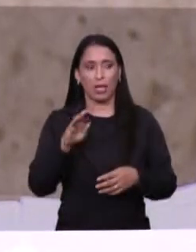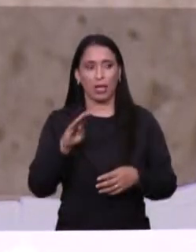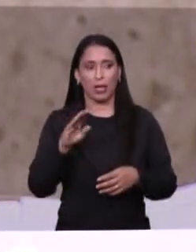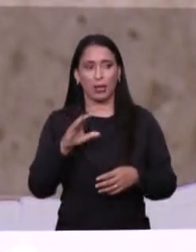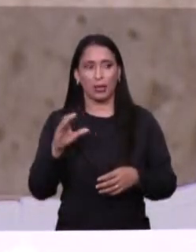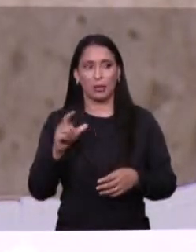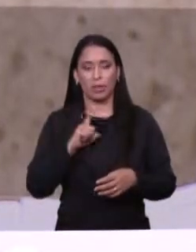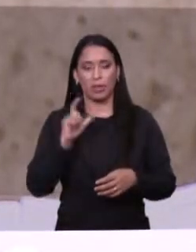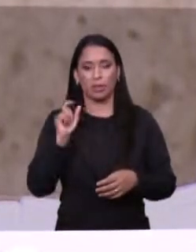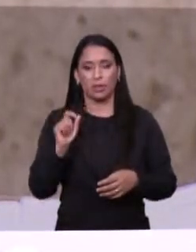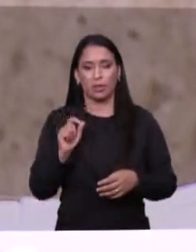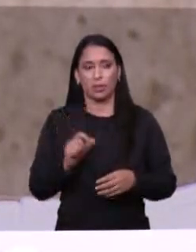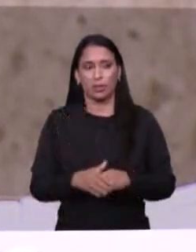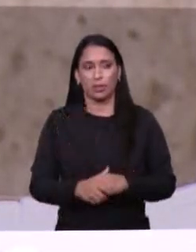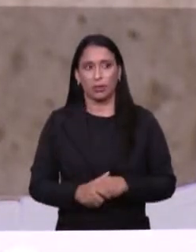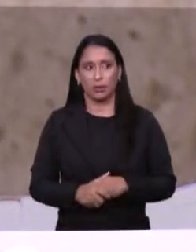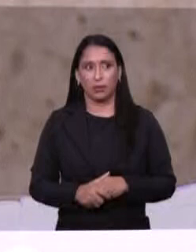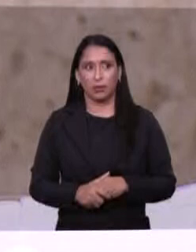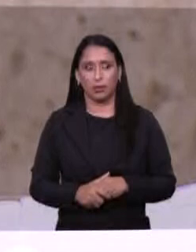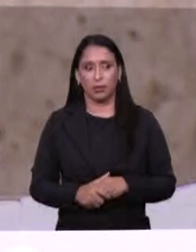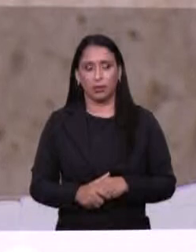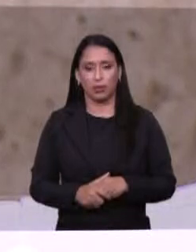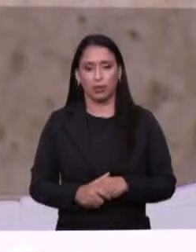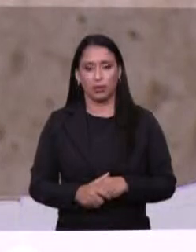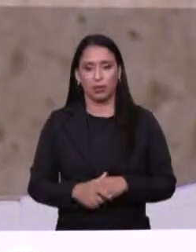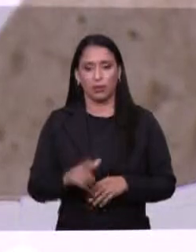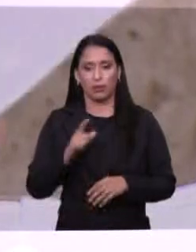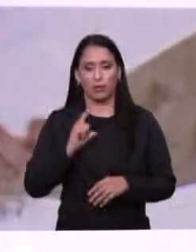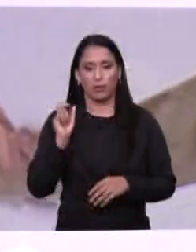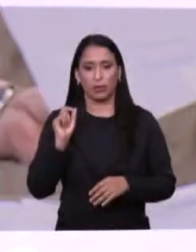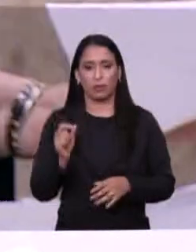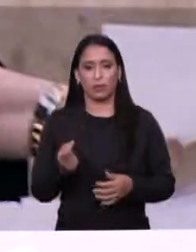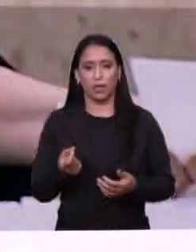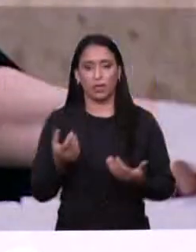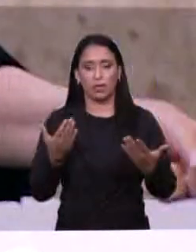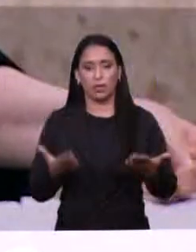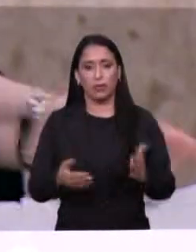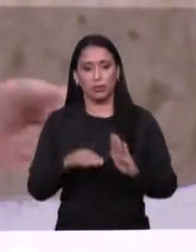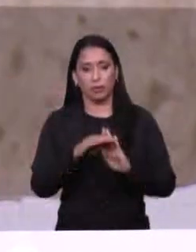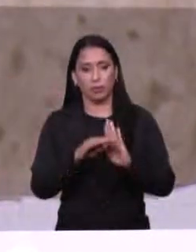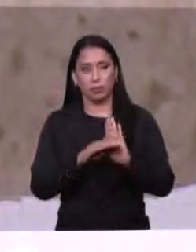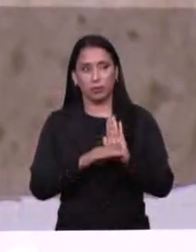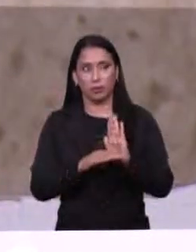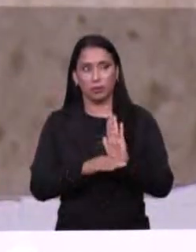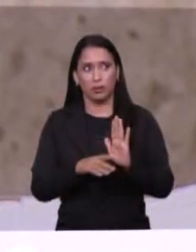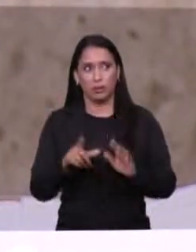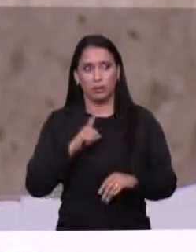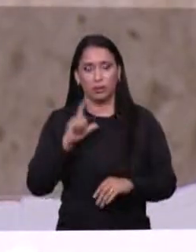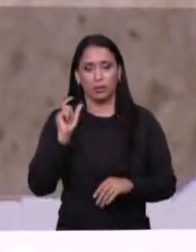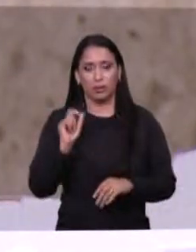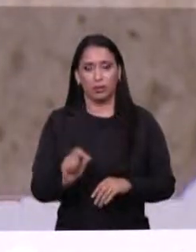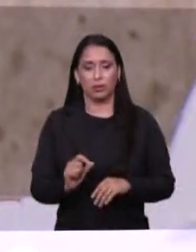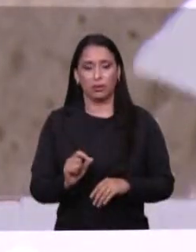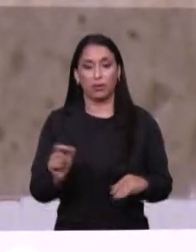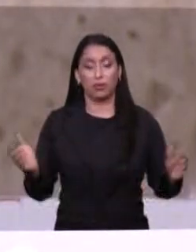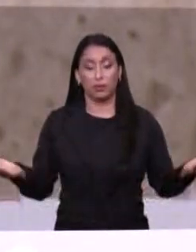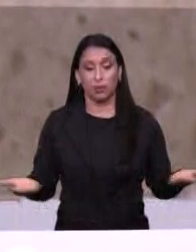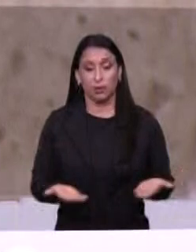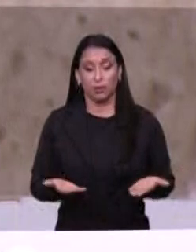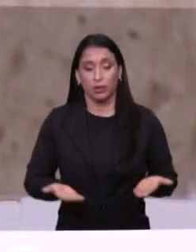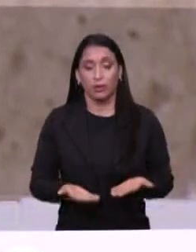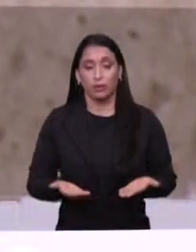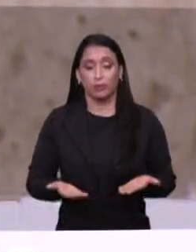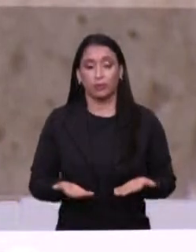Ministro Alexandre, agradeço a Vossa Excelência, a remessa da lista. Já estamos encaminhando-a hoje mesmo